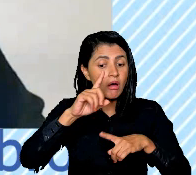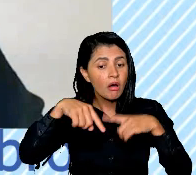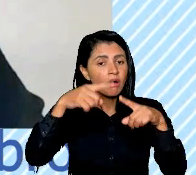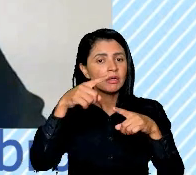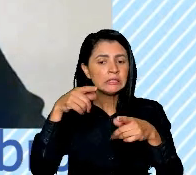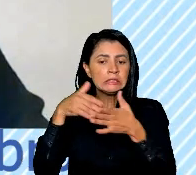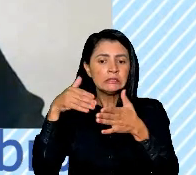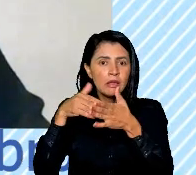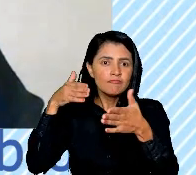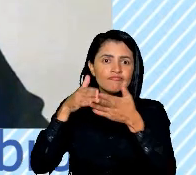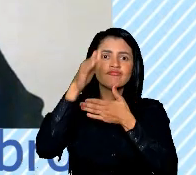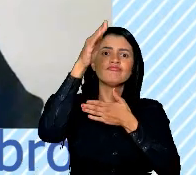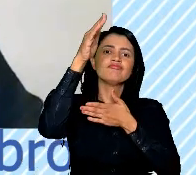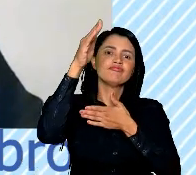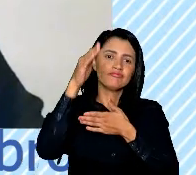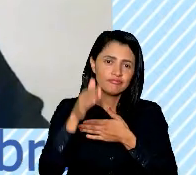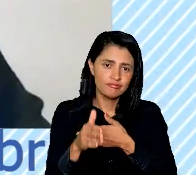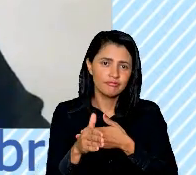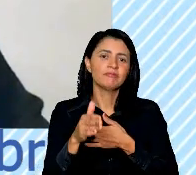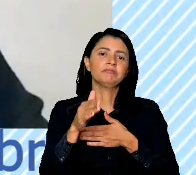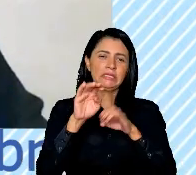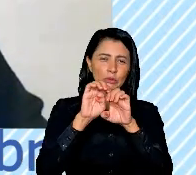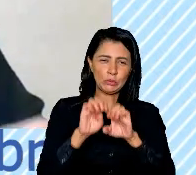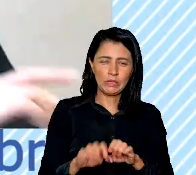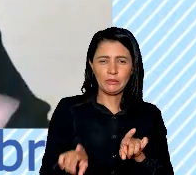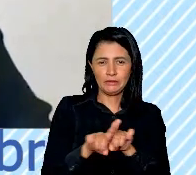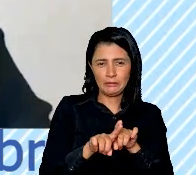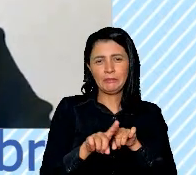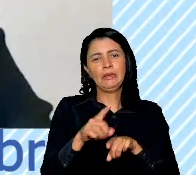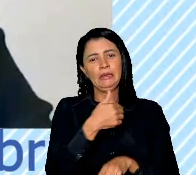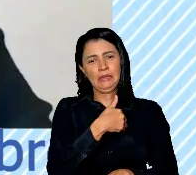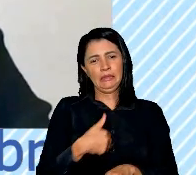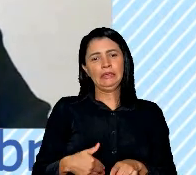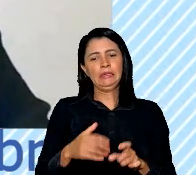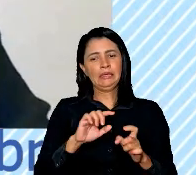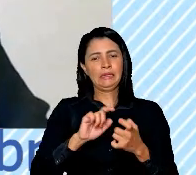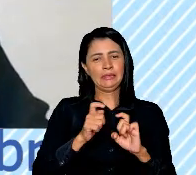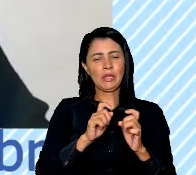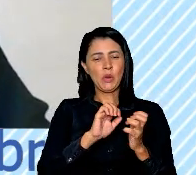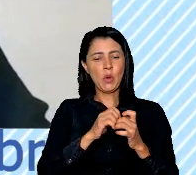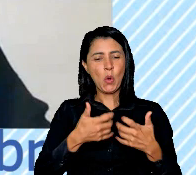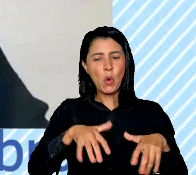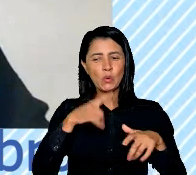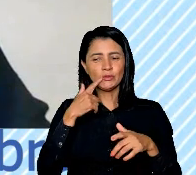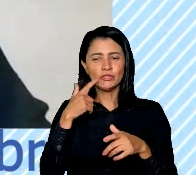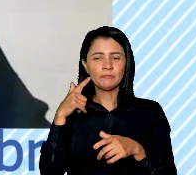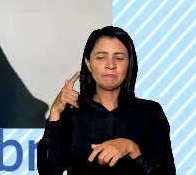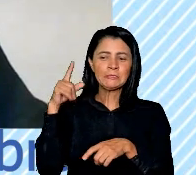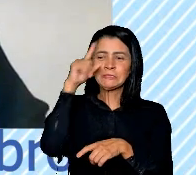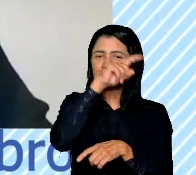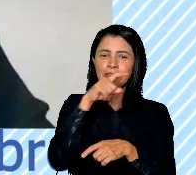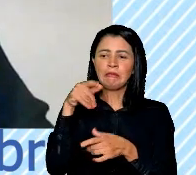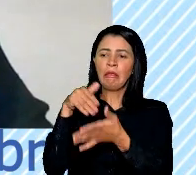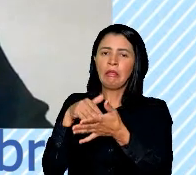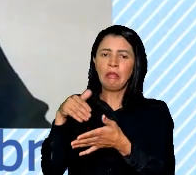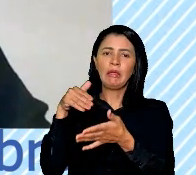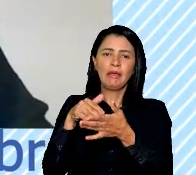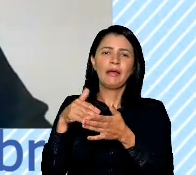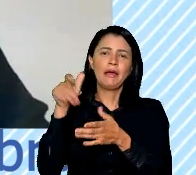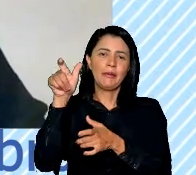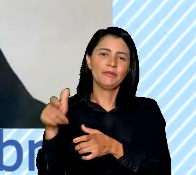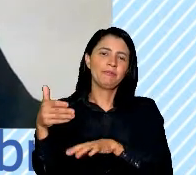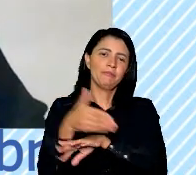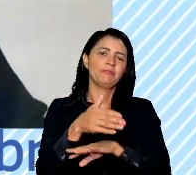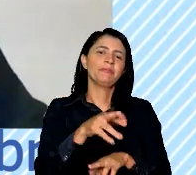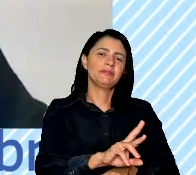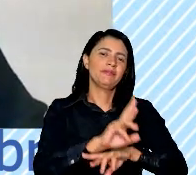obstáculos culturais e institucionais que hoje dificultam, se não impedem, a participação dos grupos subrepresentados na política